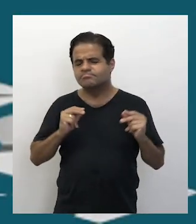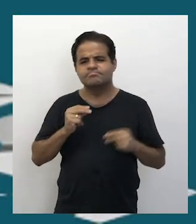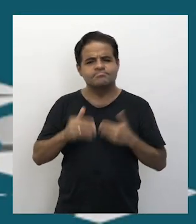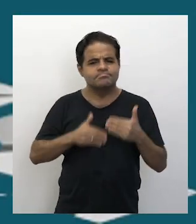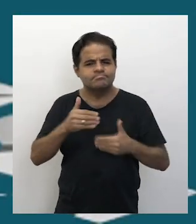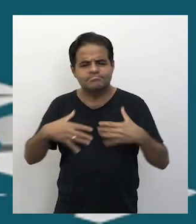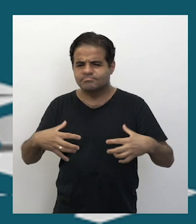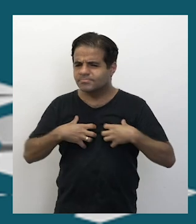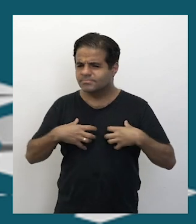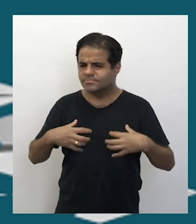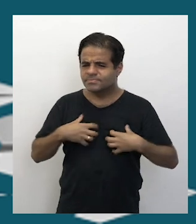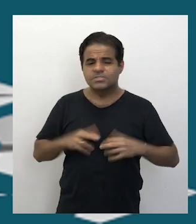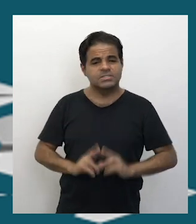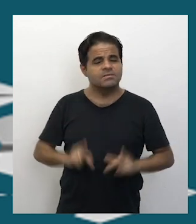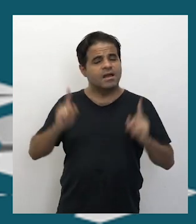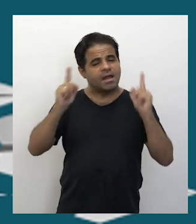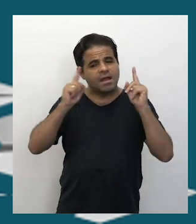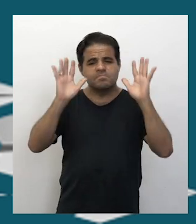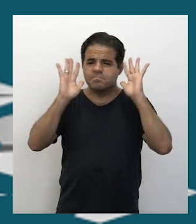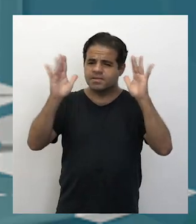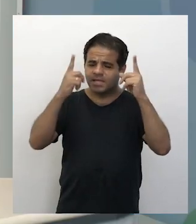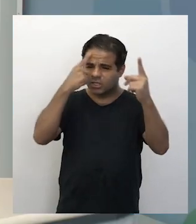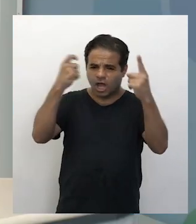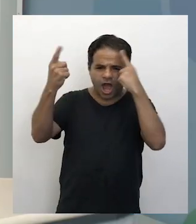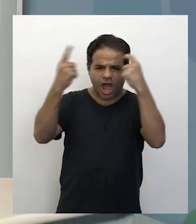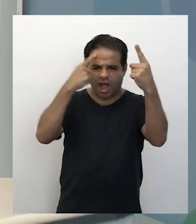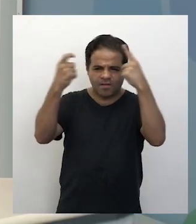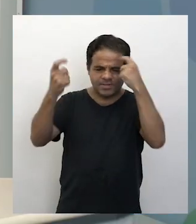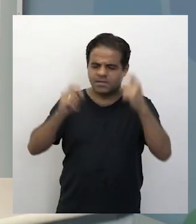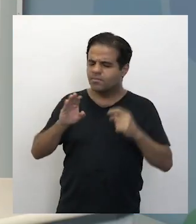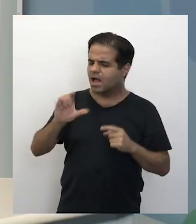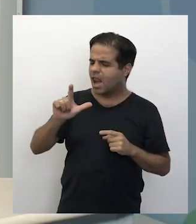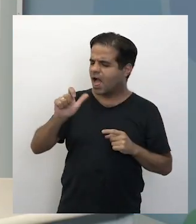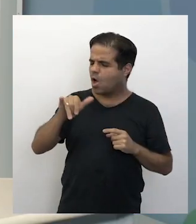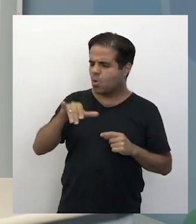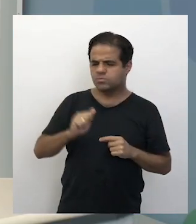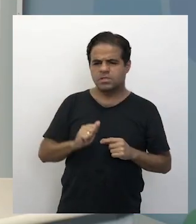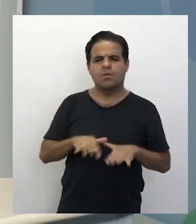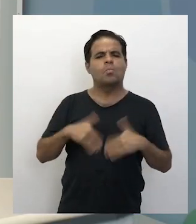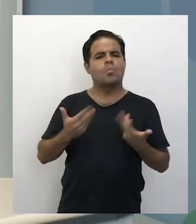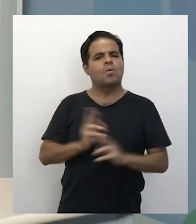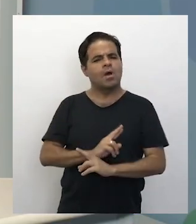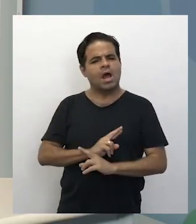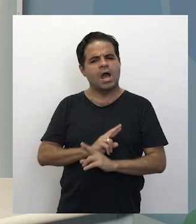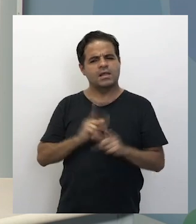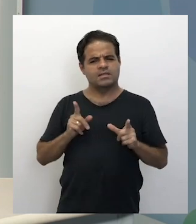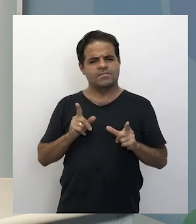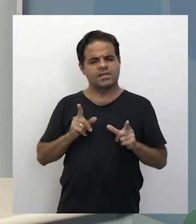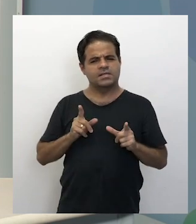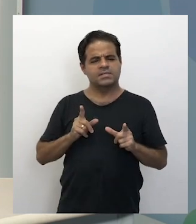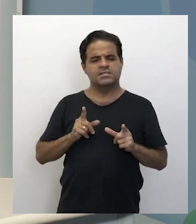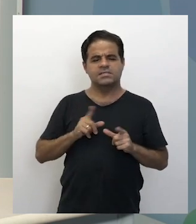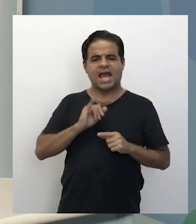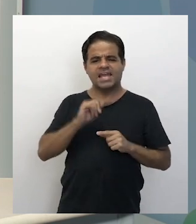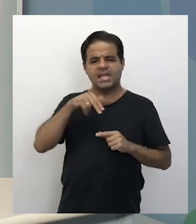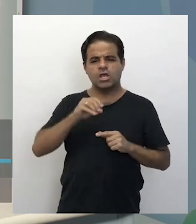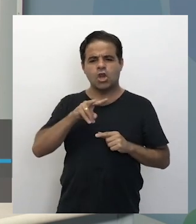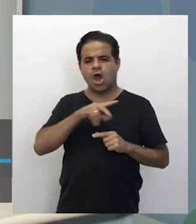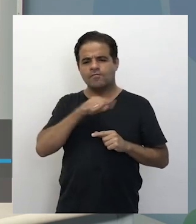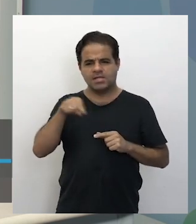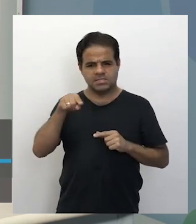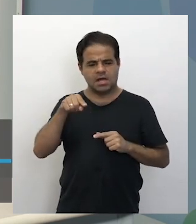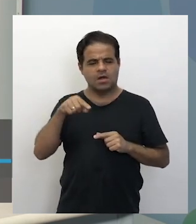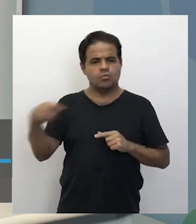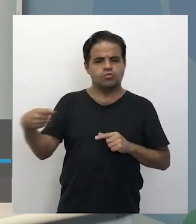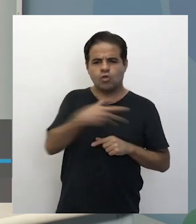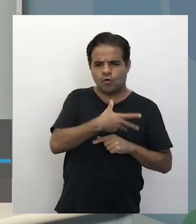um jeito diferente, é pensar na inovação. Cláudia, qual a diferença da inovação para a invenção? A inovação, às vezes